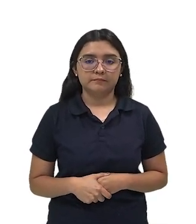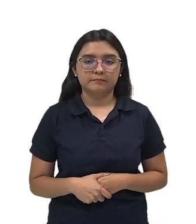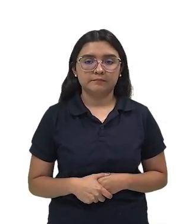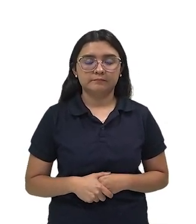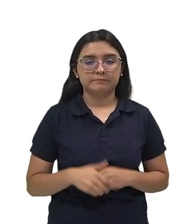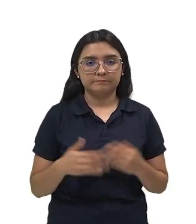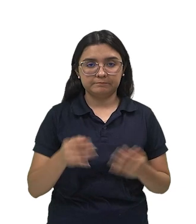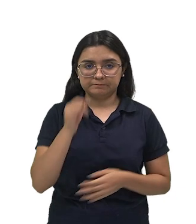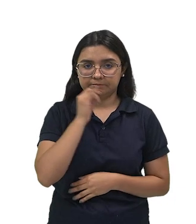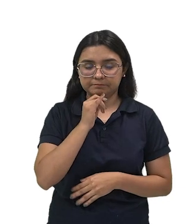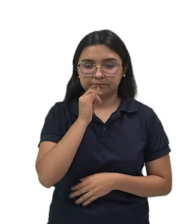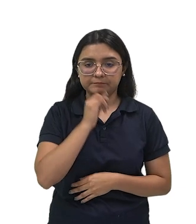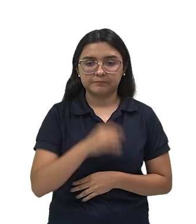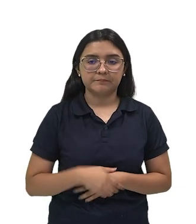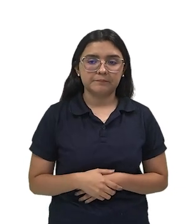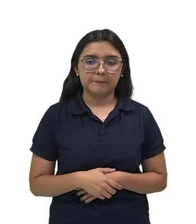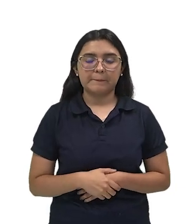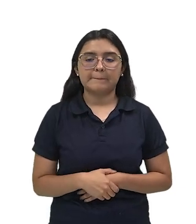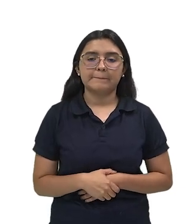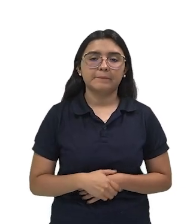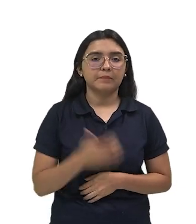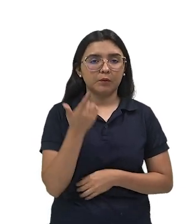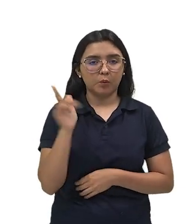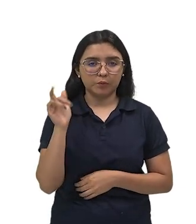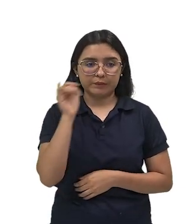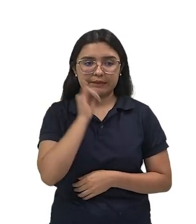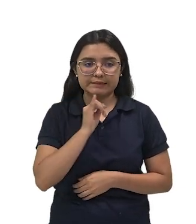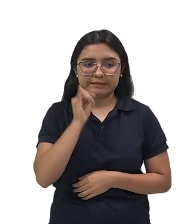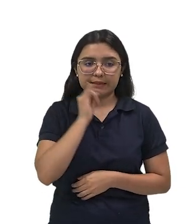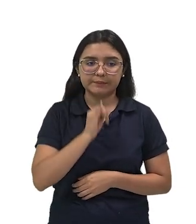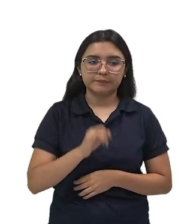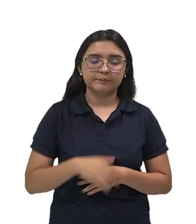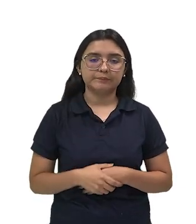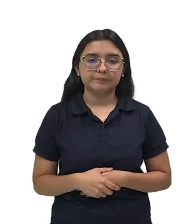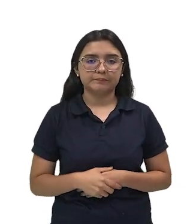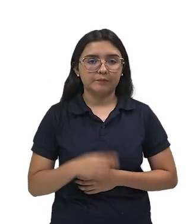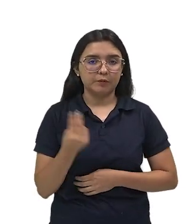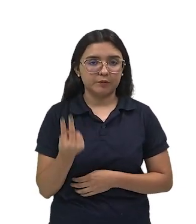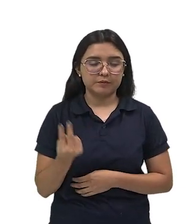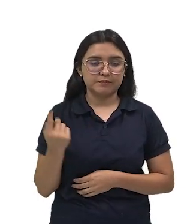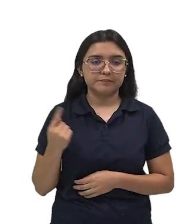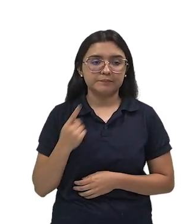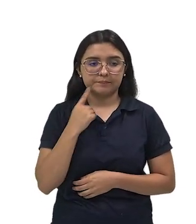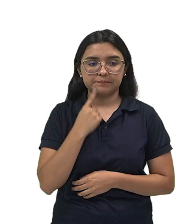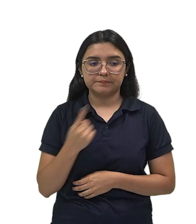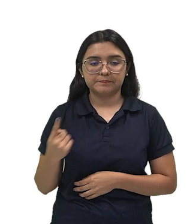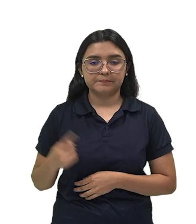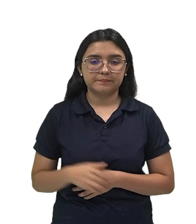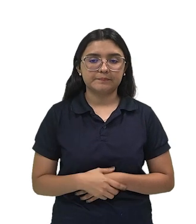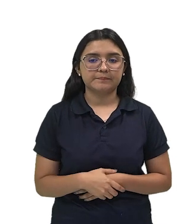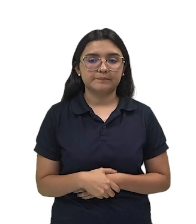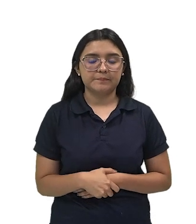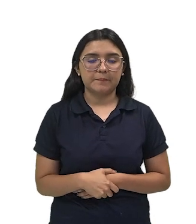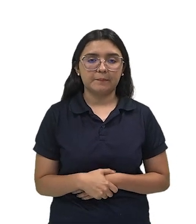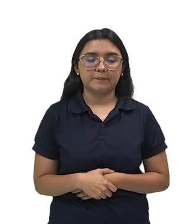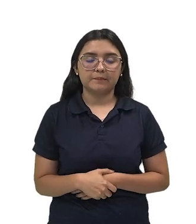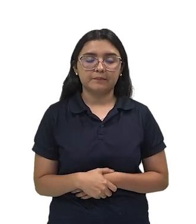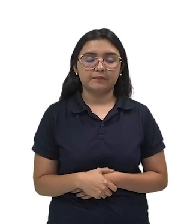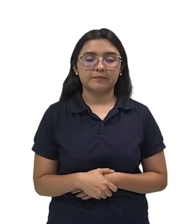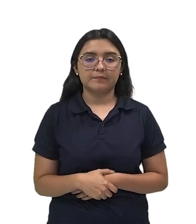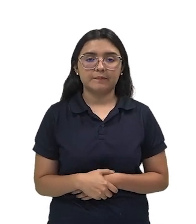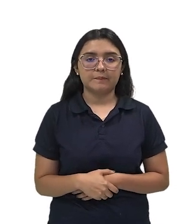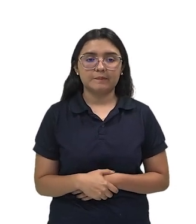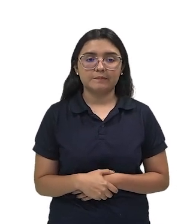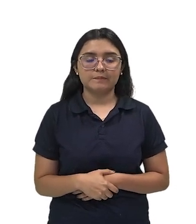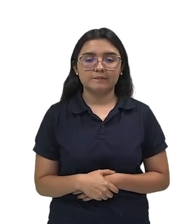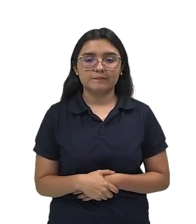nós temos uma outra situação que eu vou chamar de 2, olha. Vamos supor que,